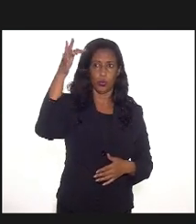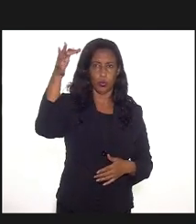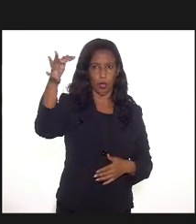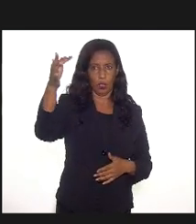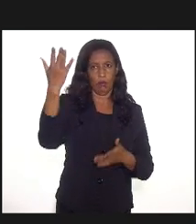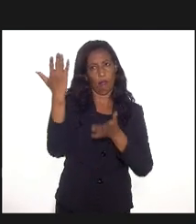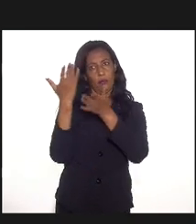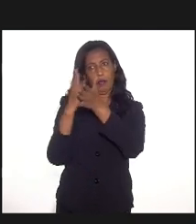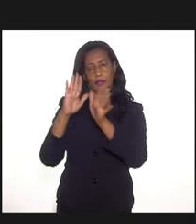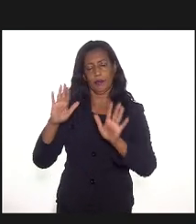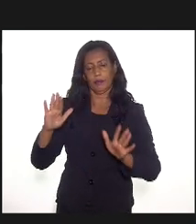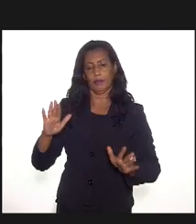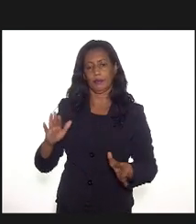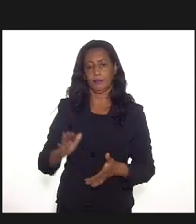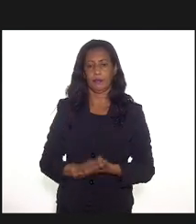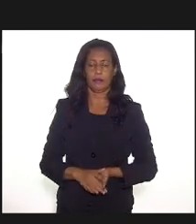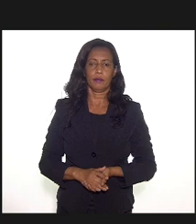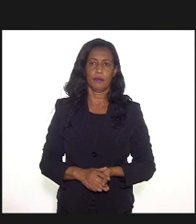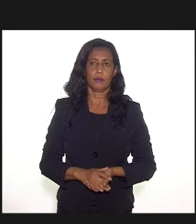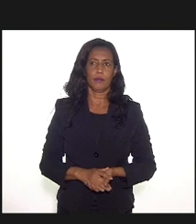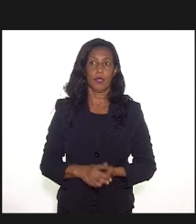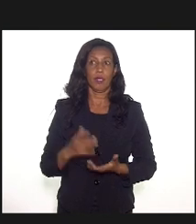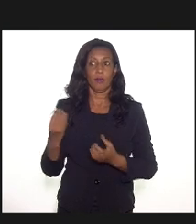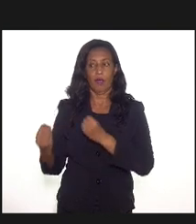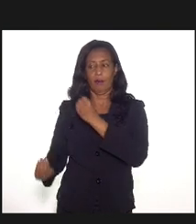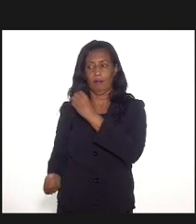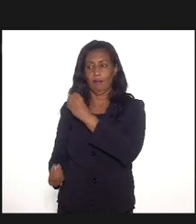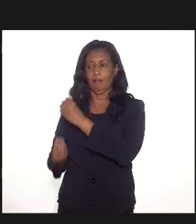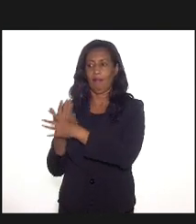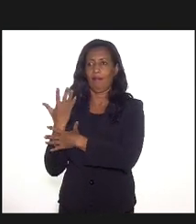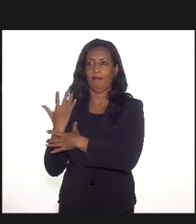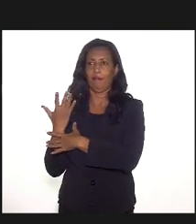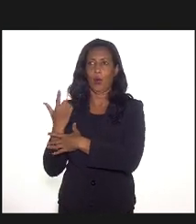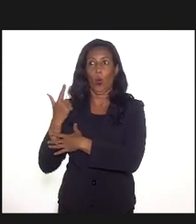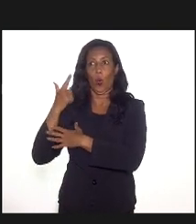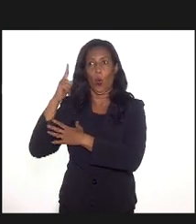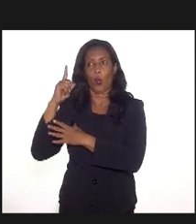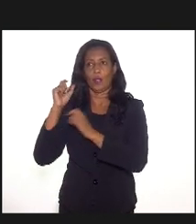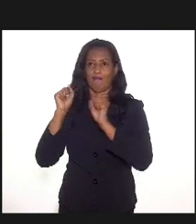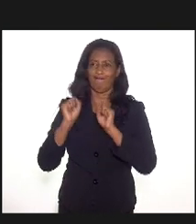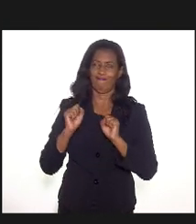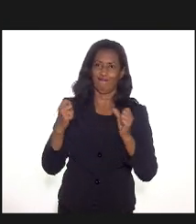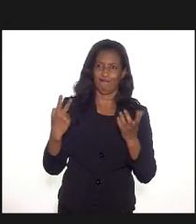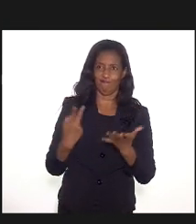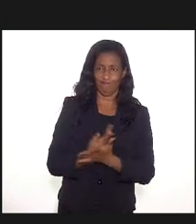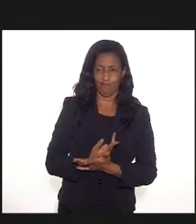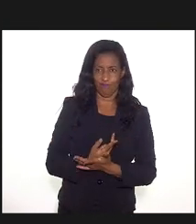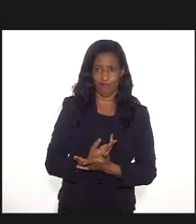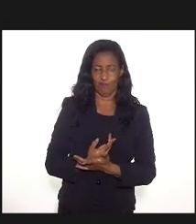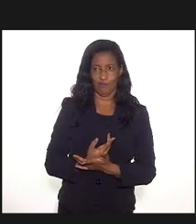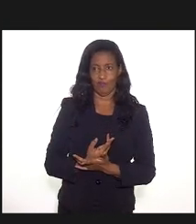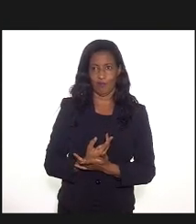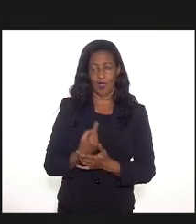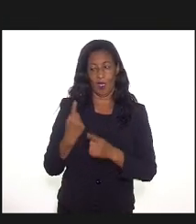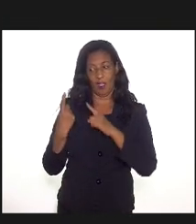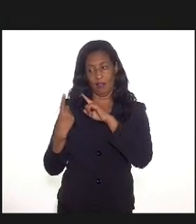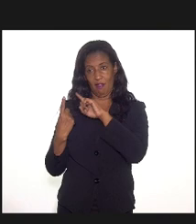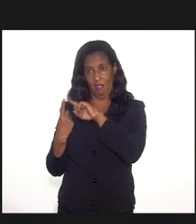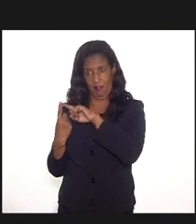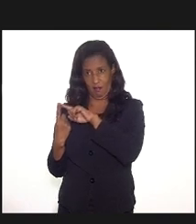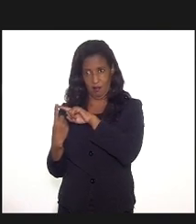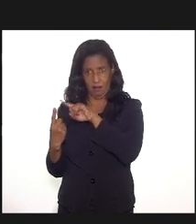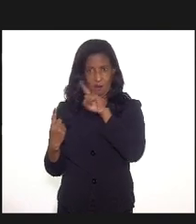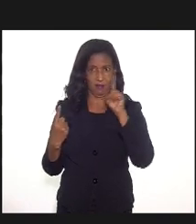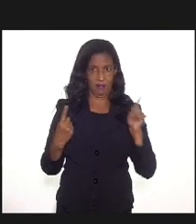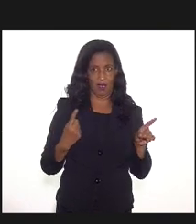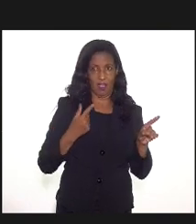e, quiçá, outra poderá vir. Entre esta e a gripe espanhola,